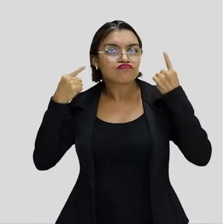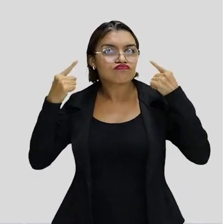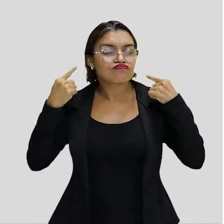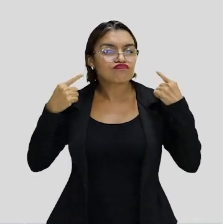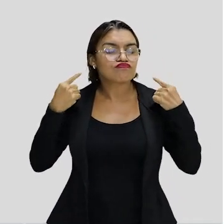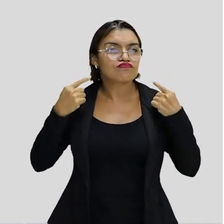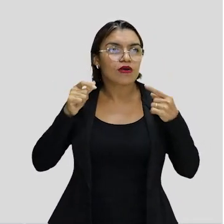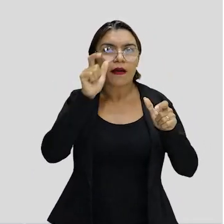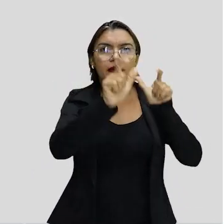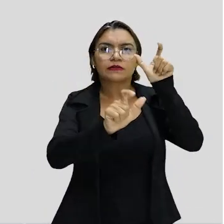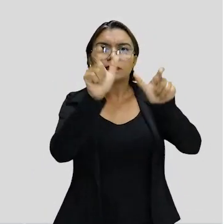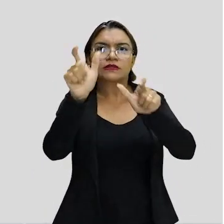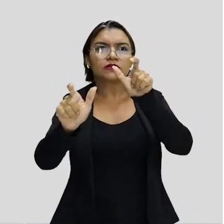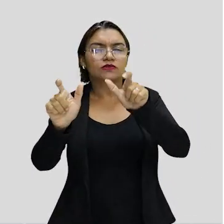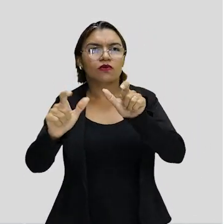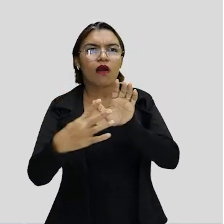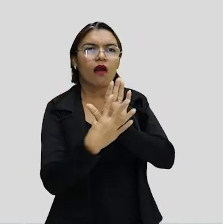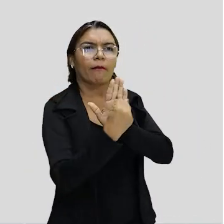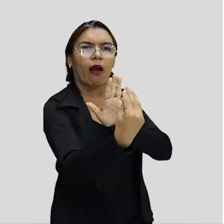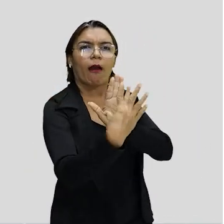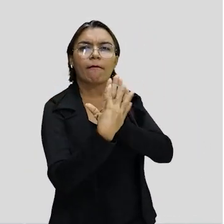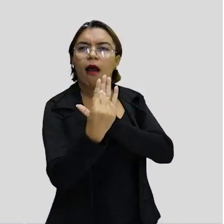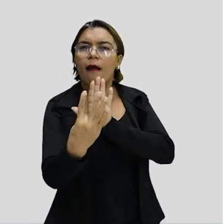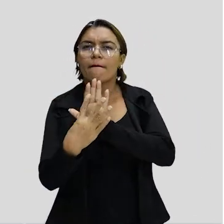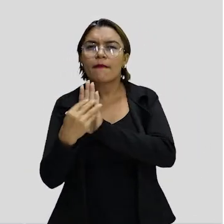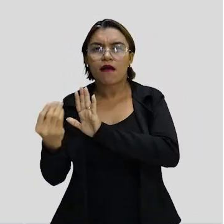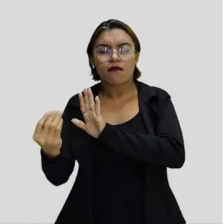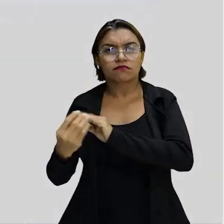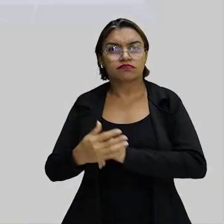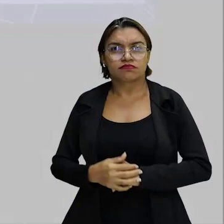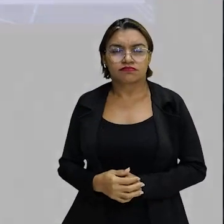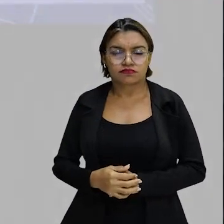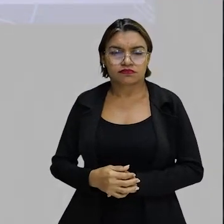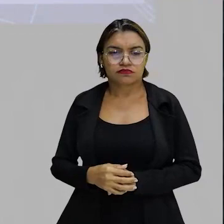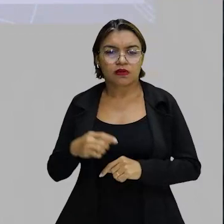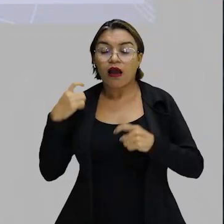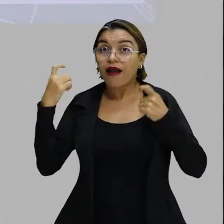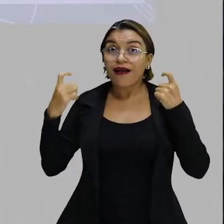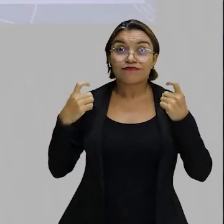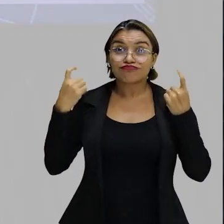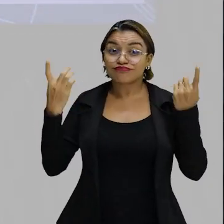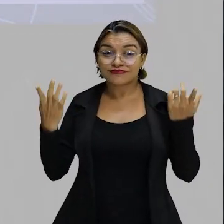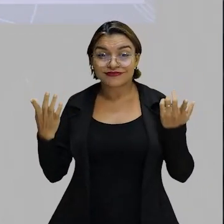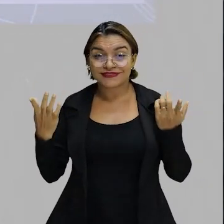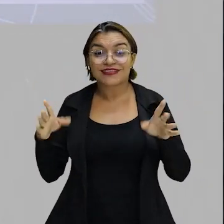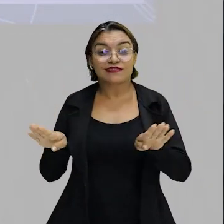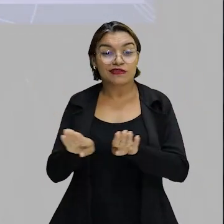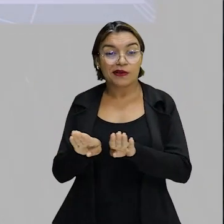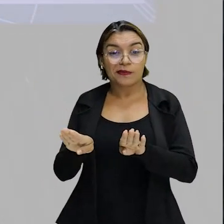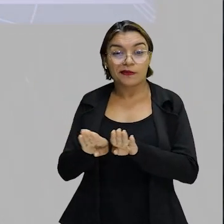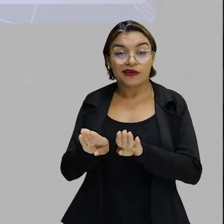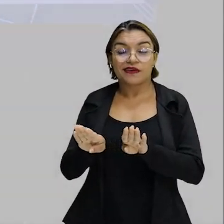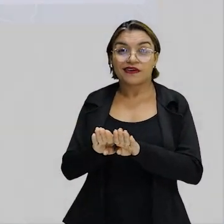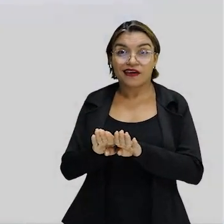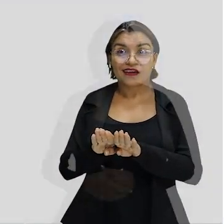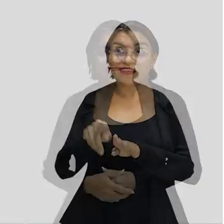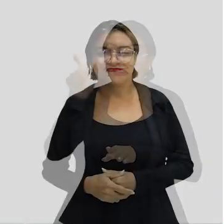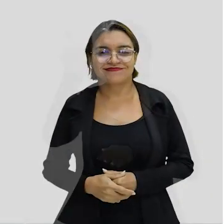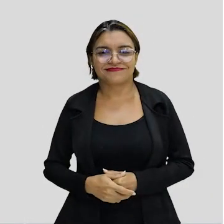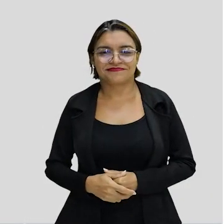todos querem imitar. Eles estão baratinados, também querem